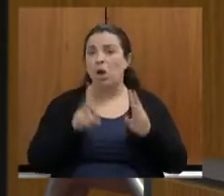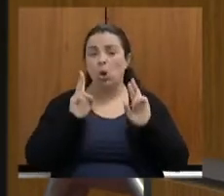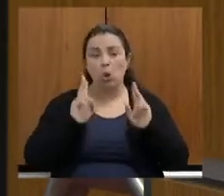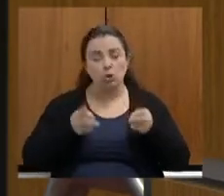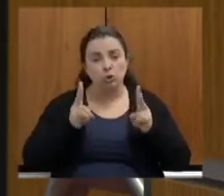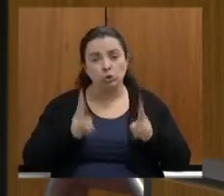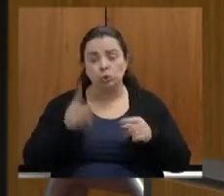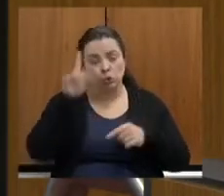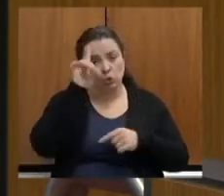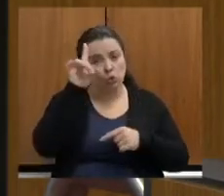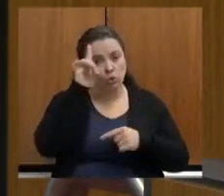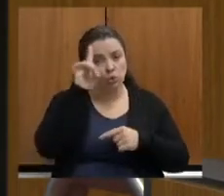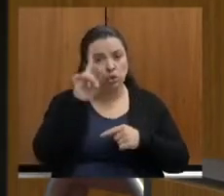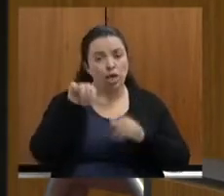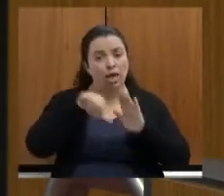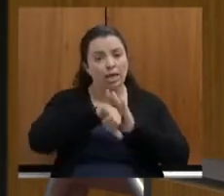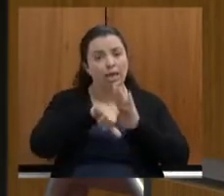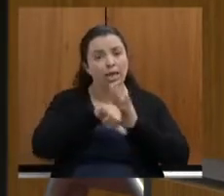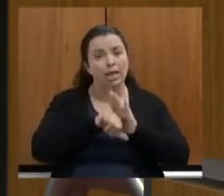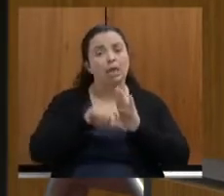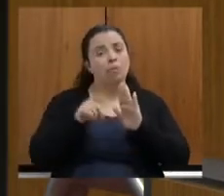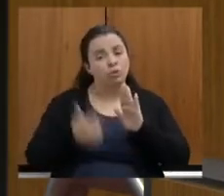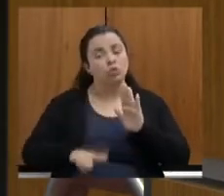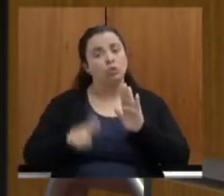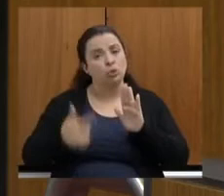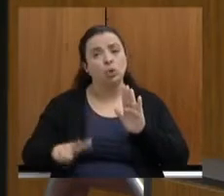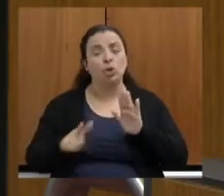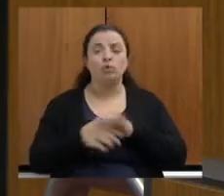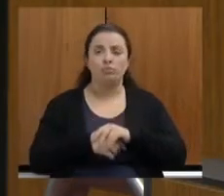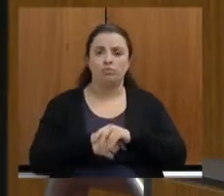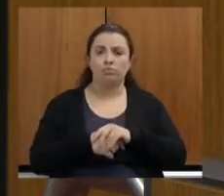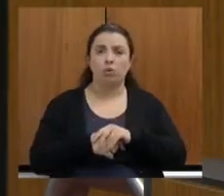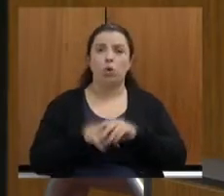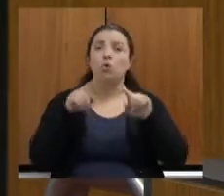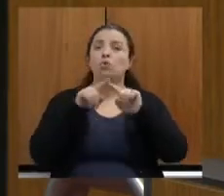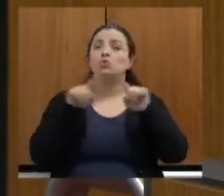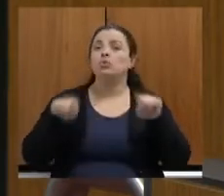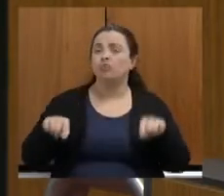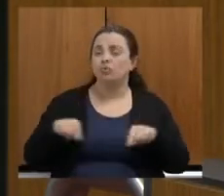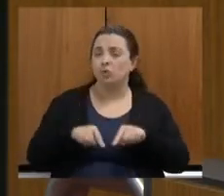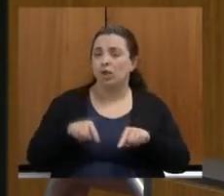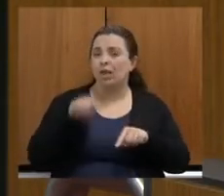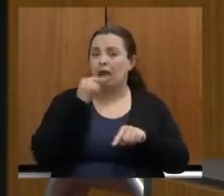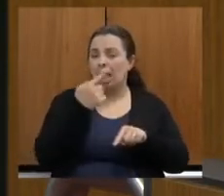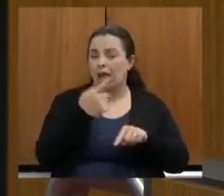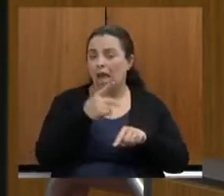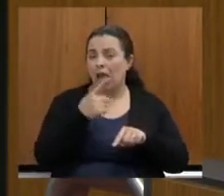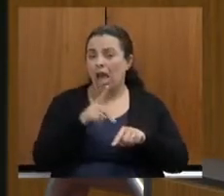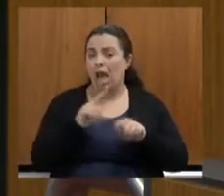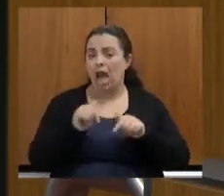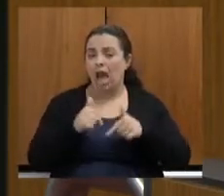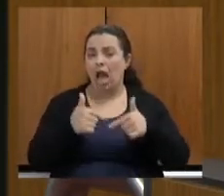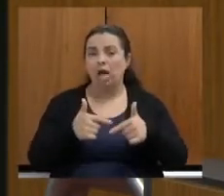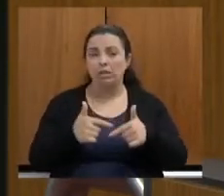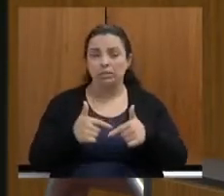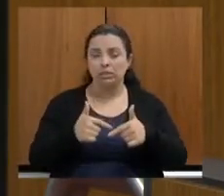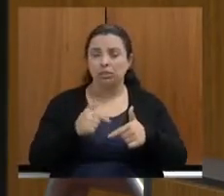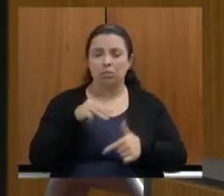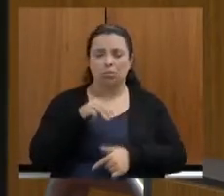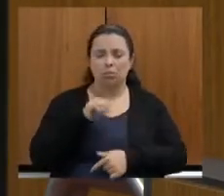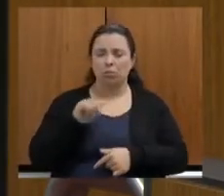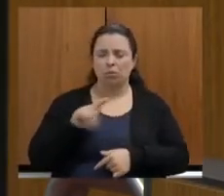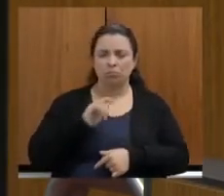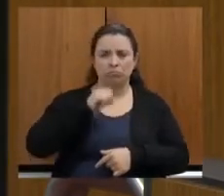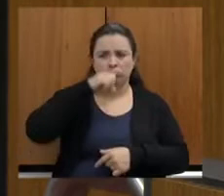ela age os funcionários né a gente dá das formas mais perversas que se